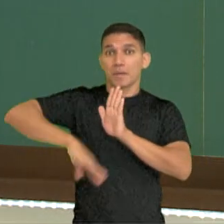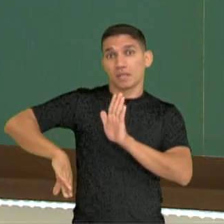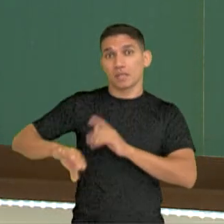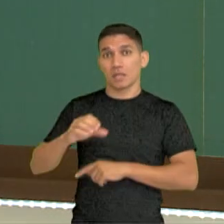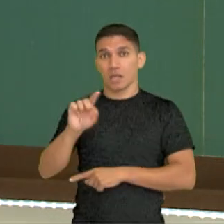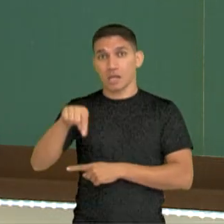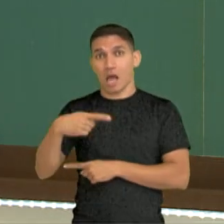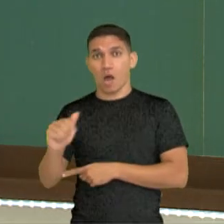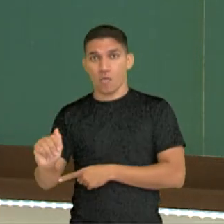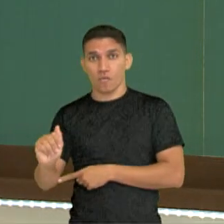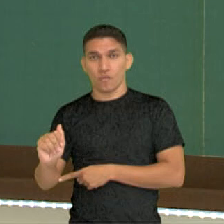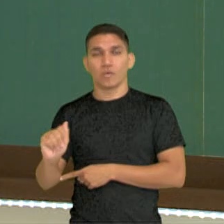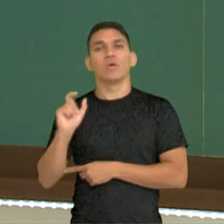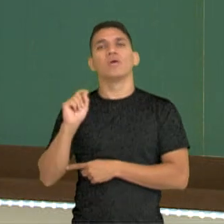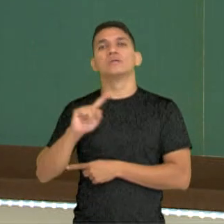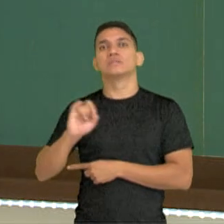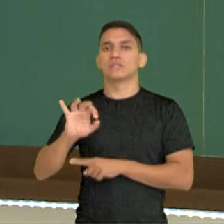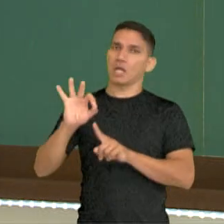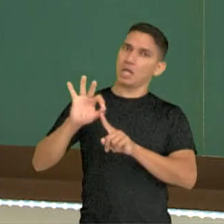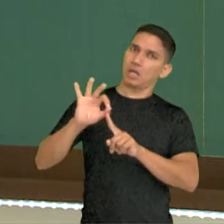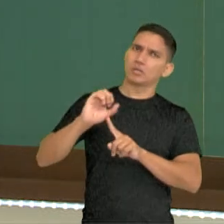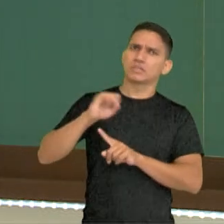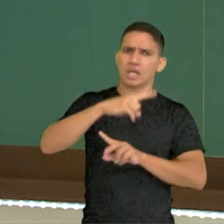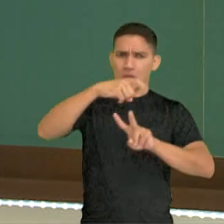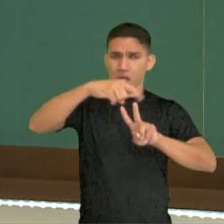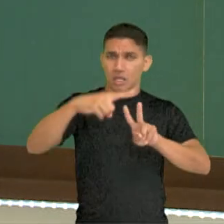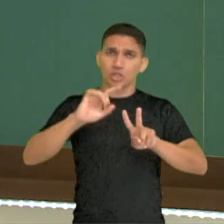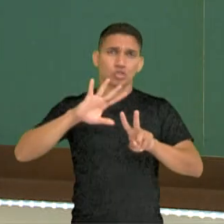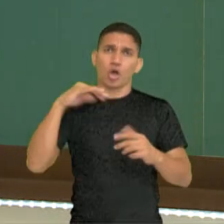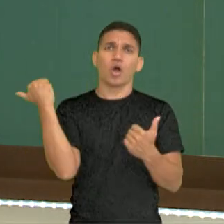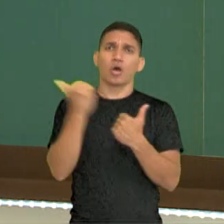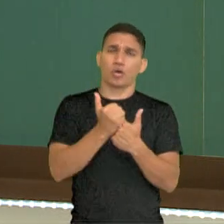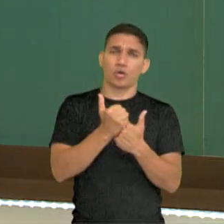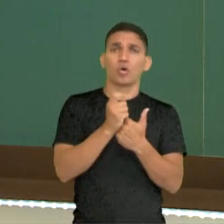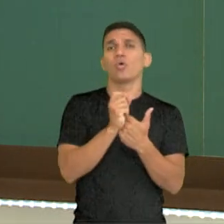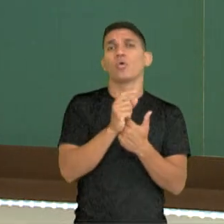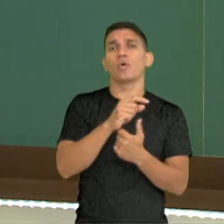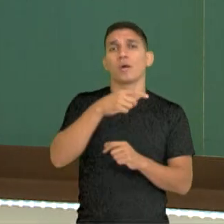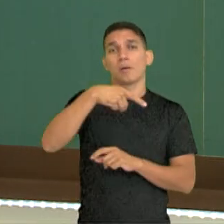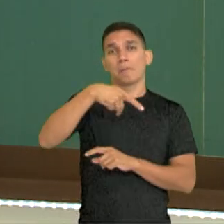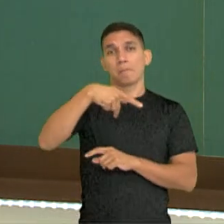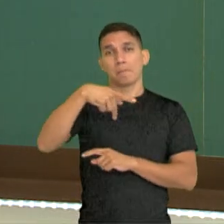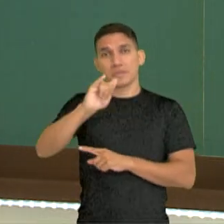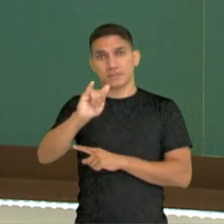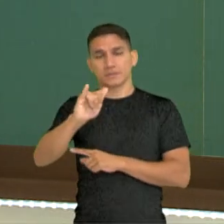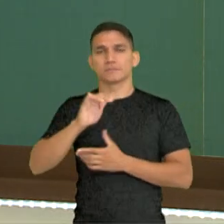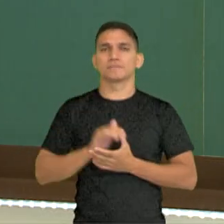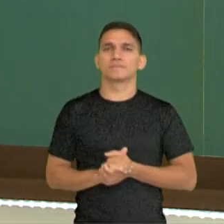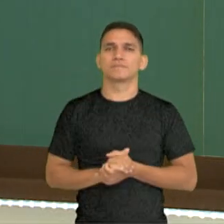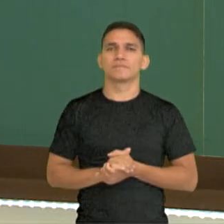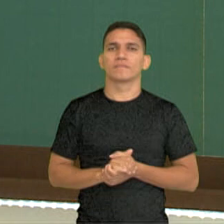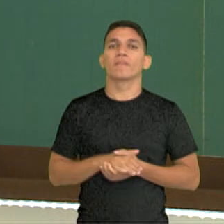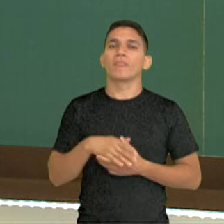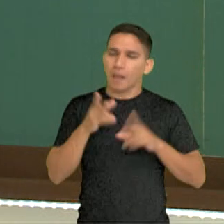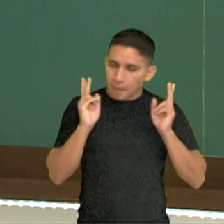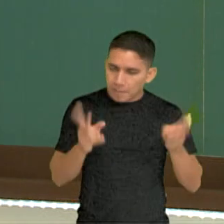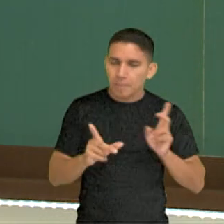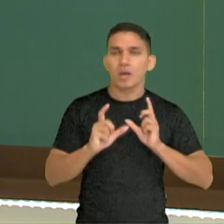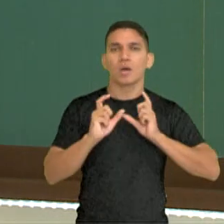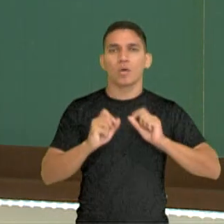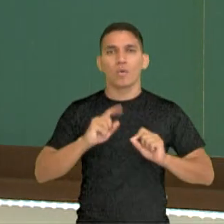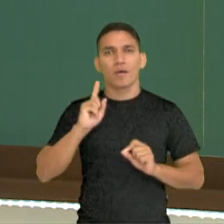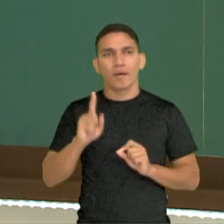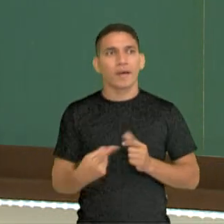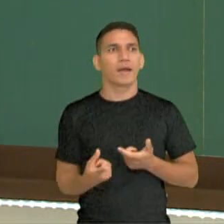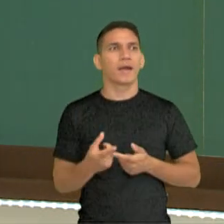em graus. Se ele estiver em radianos, basta substituir o 180 por π. A mesma coisa no terceiro quadrante.